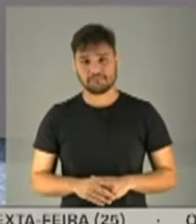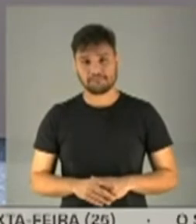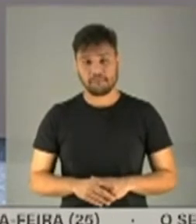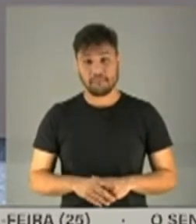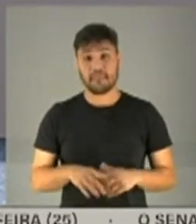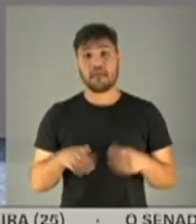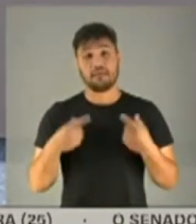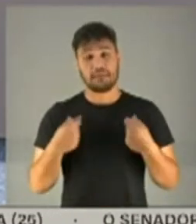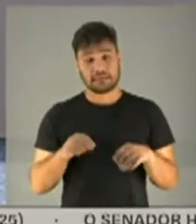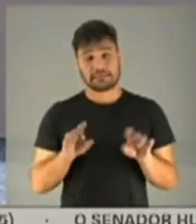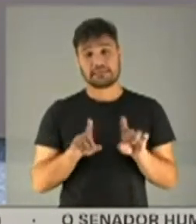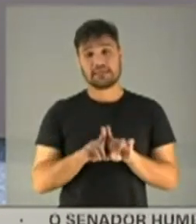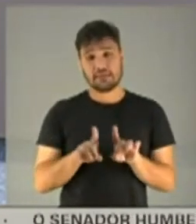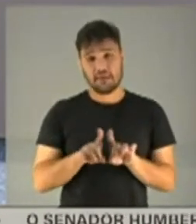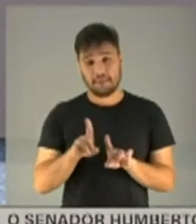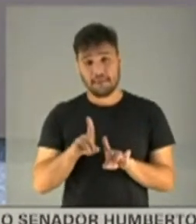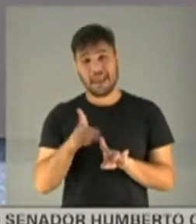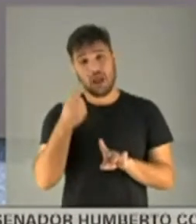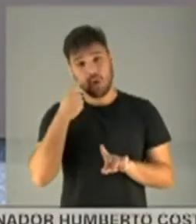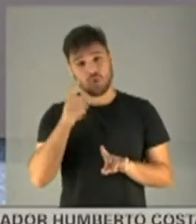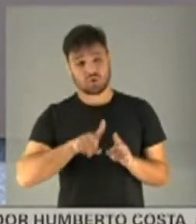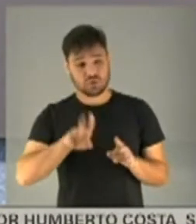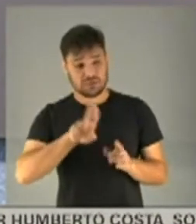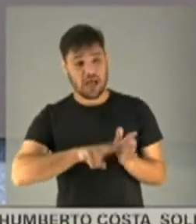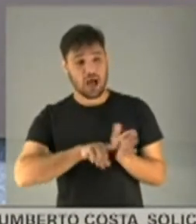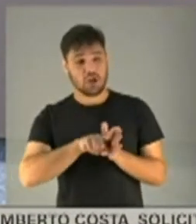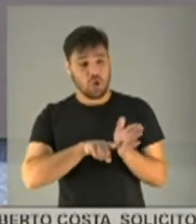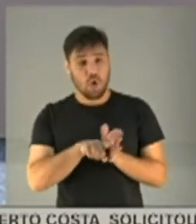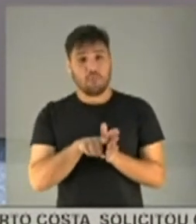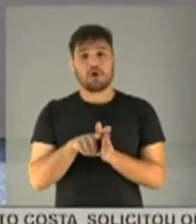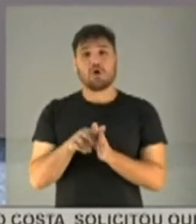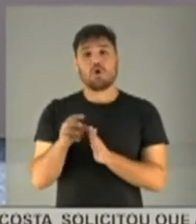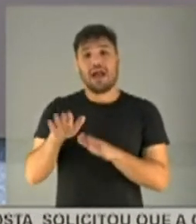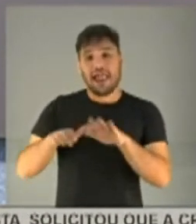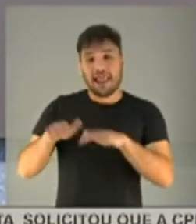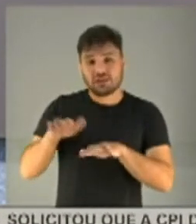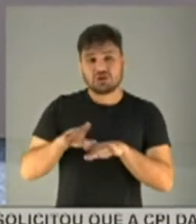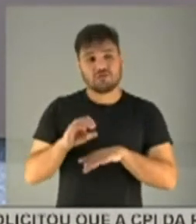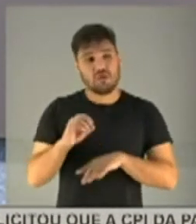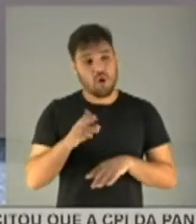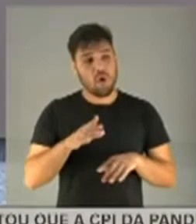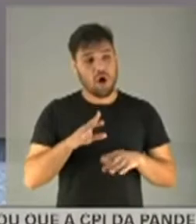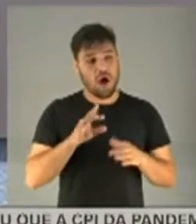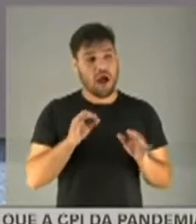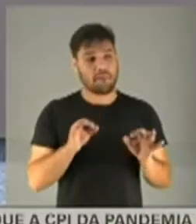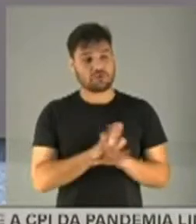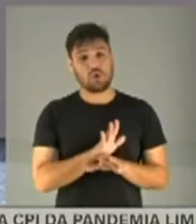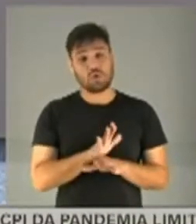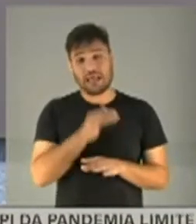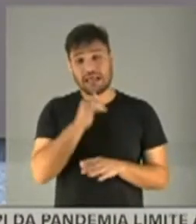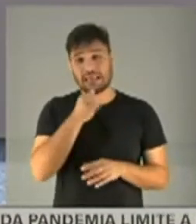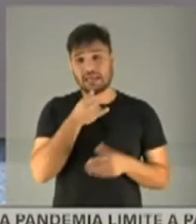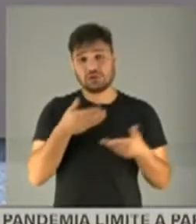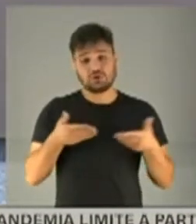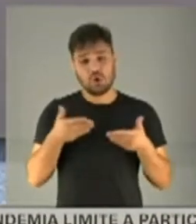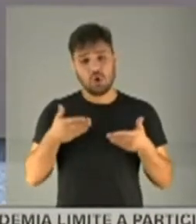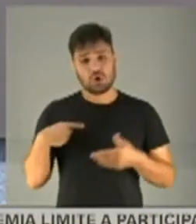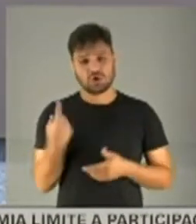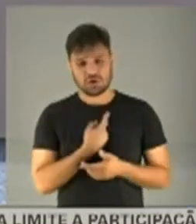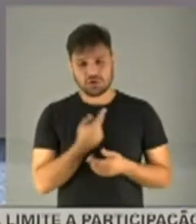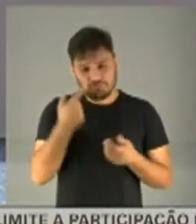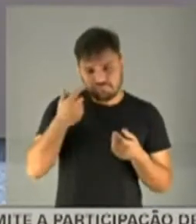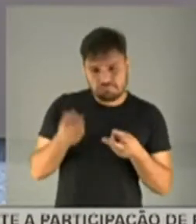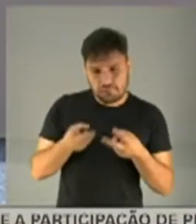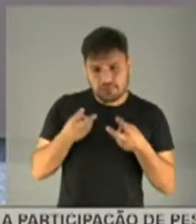Obviamente, a necessidade de usar números relativos ao invés de números absolutos. É muito triste que até hoje a gente veja isso,